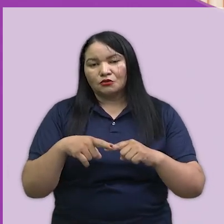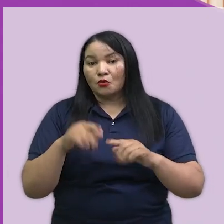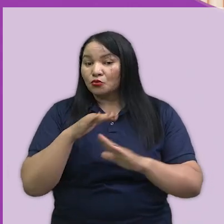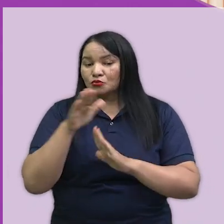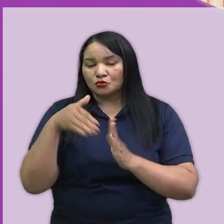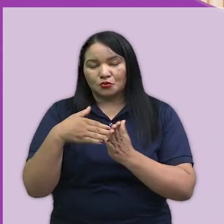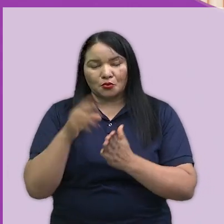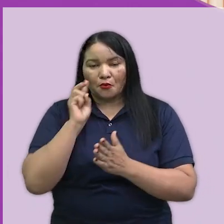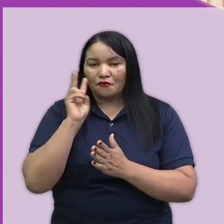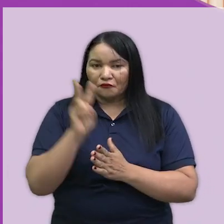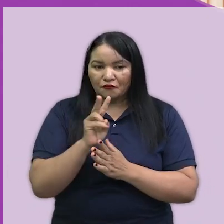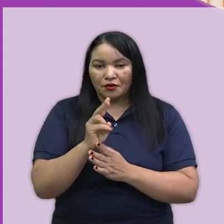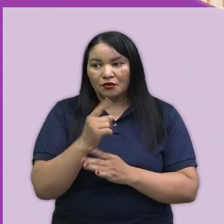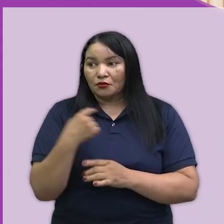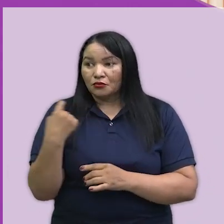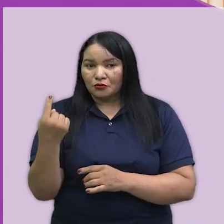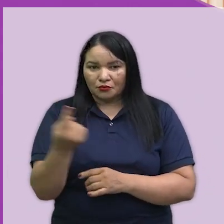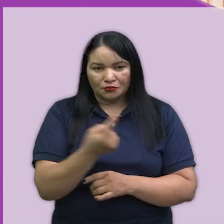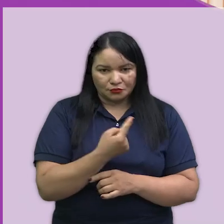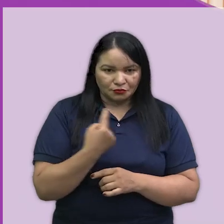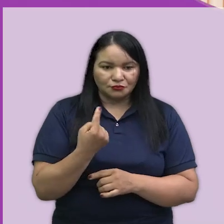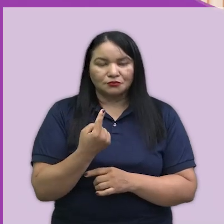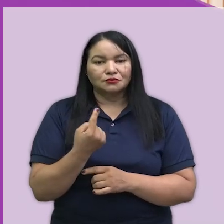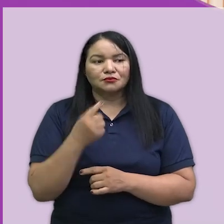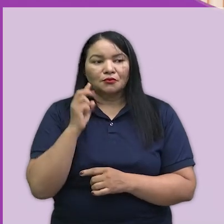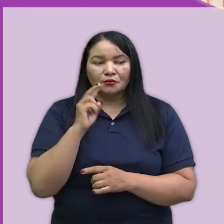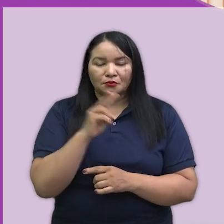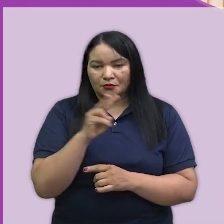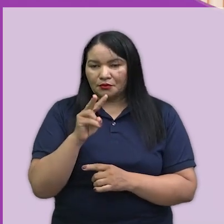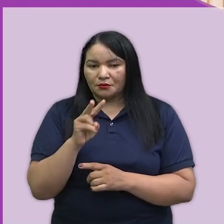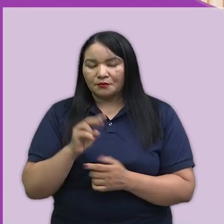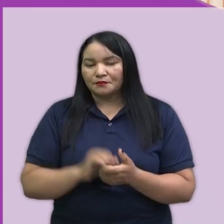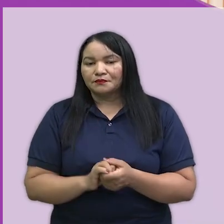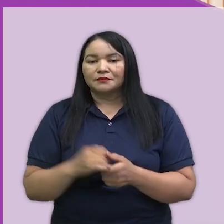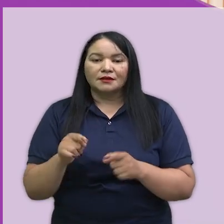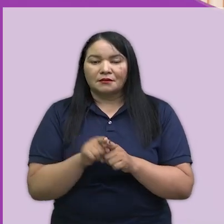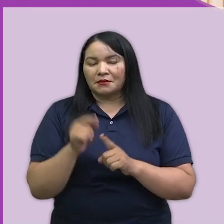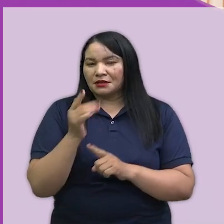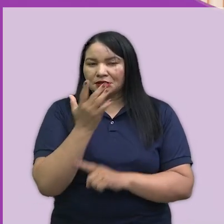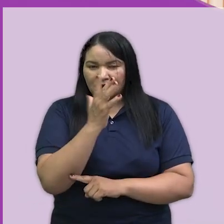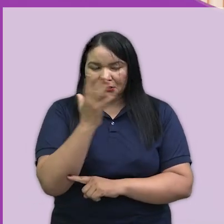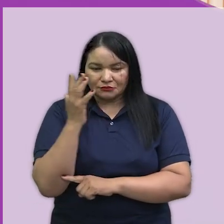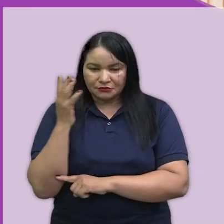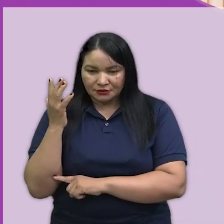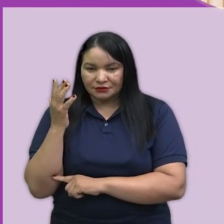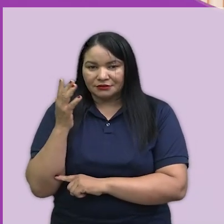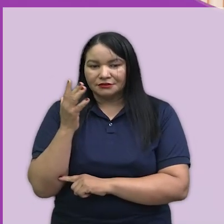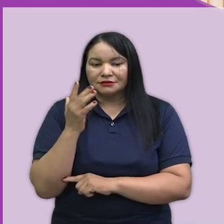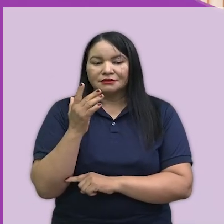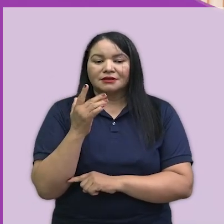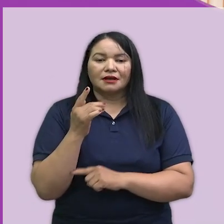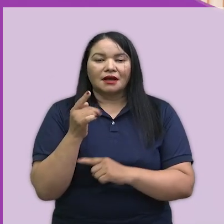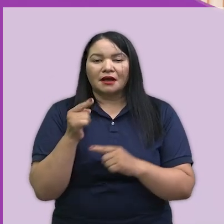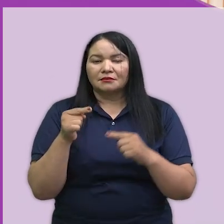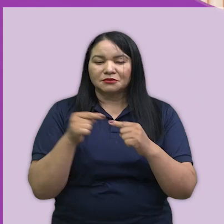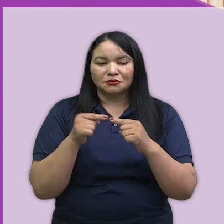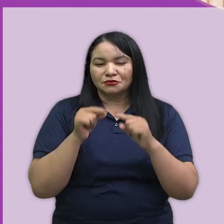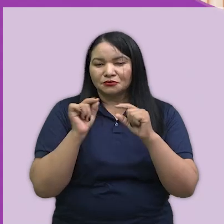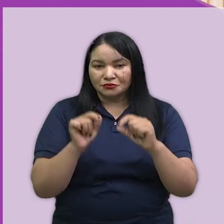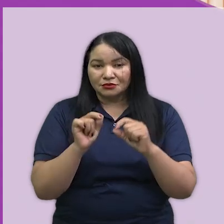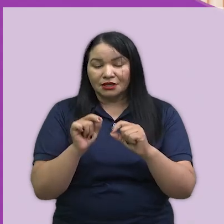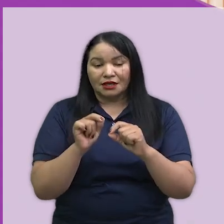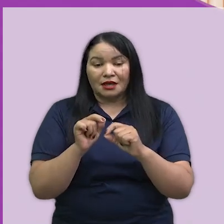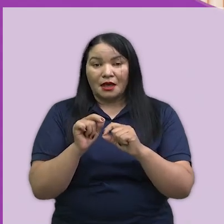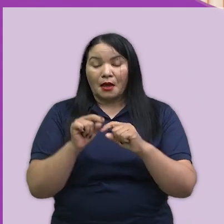que a gente vê ao nosso redor, né, na natureza, tornam esses objetos simétricos. Se